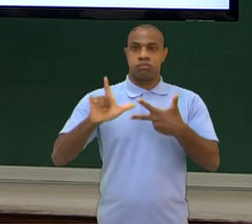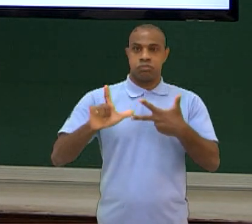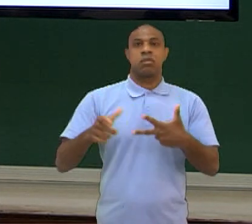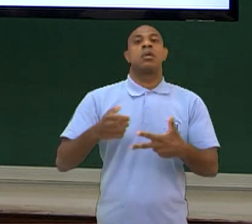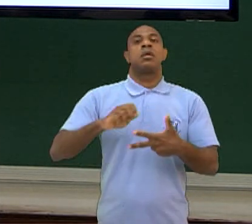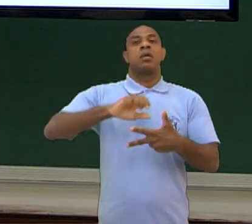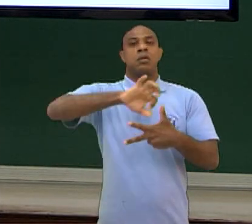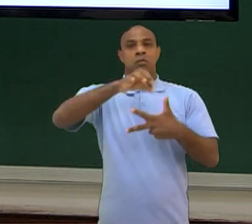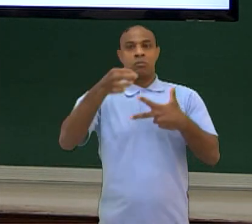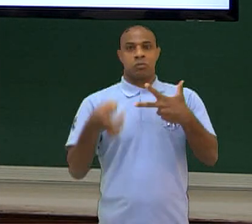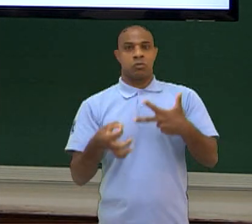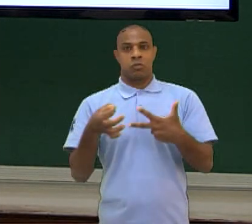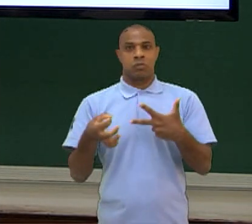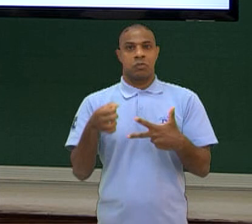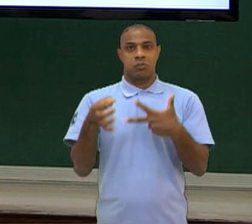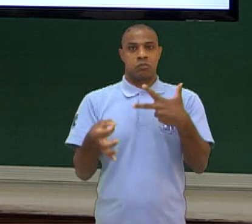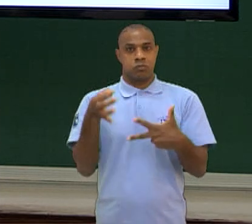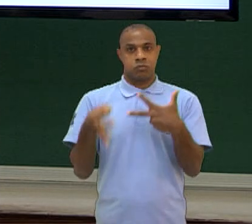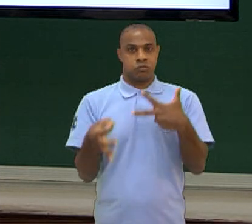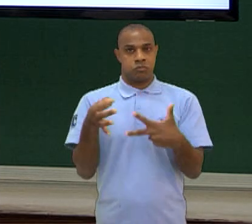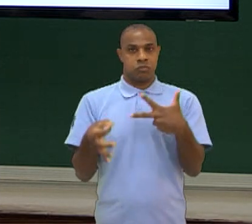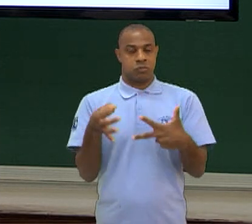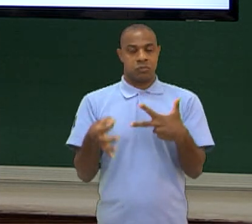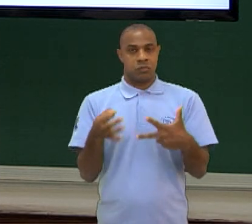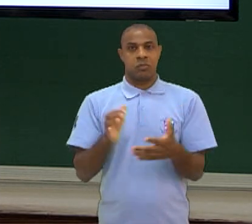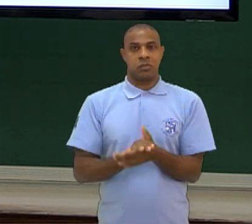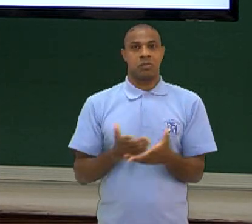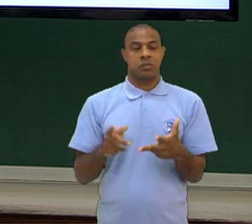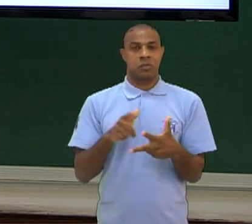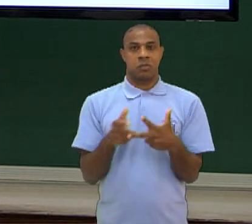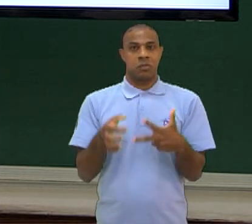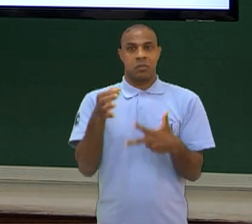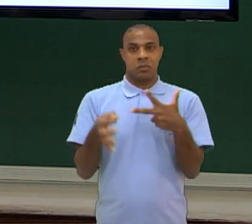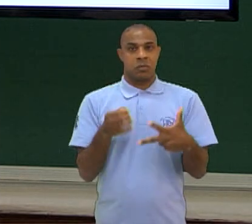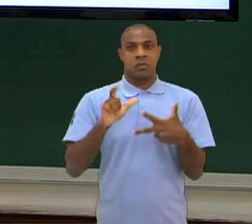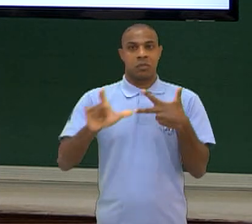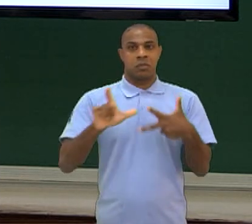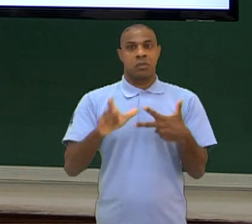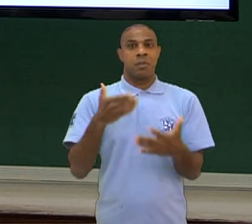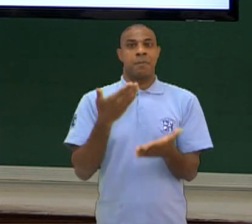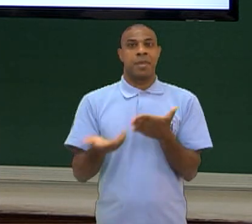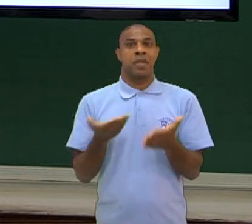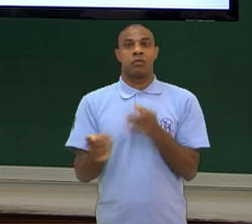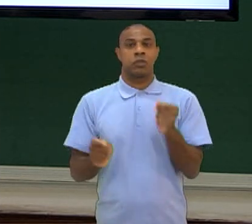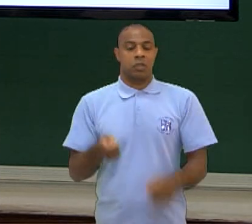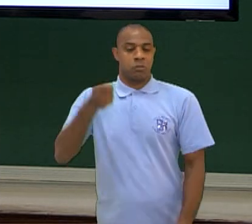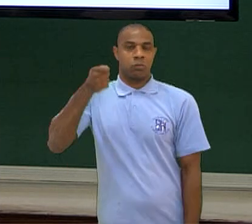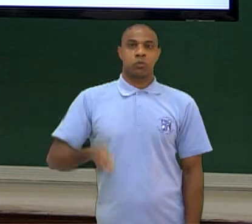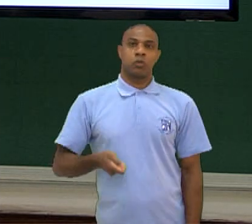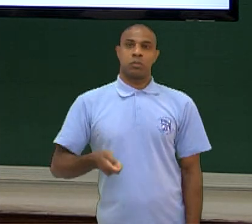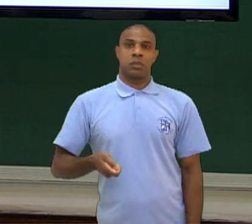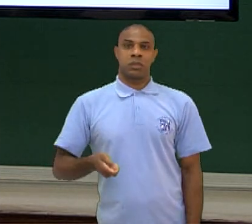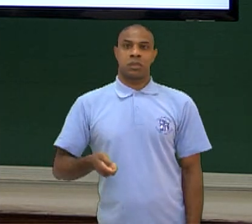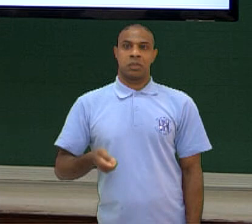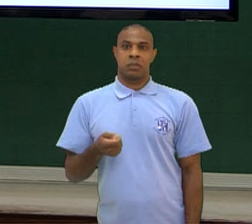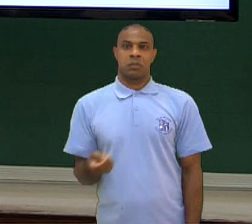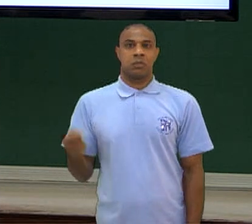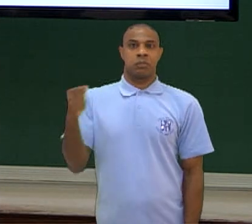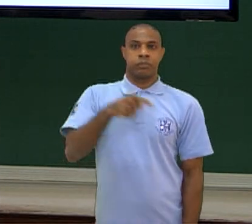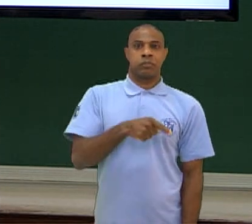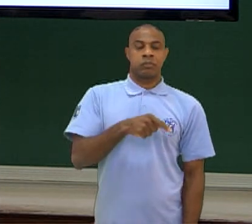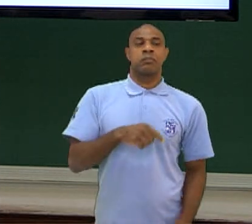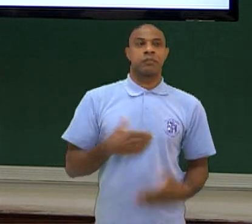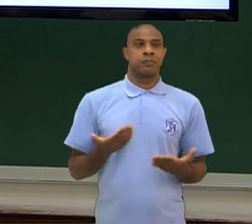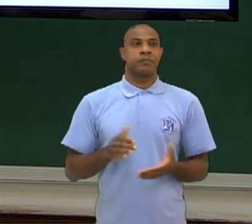judiciário. E os poderes, então, legislativo e judiciário, eles vão perder a sua autonomia no regime